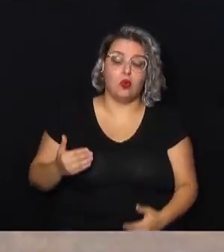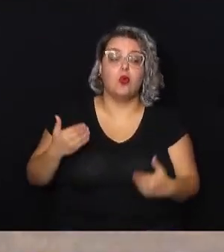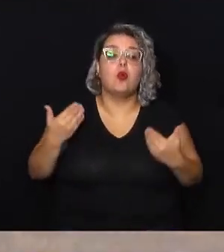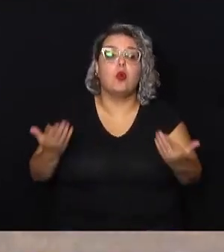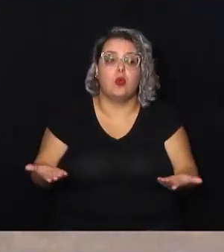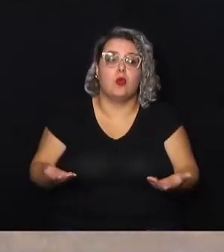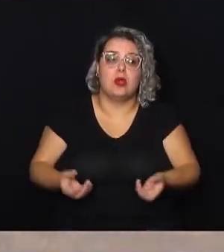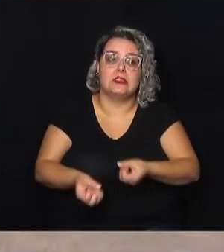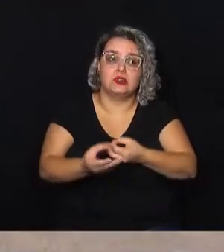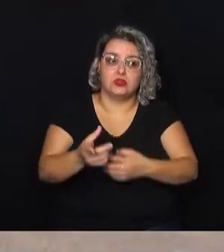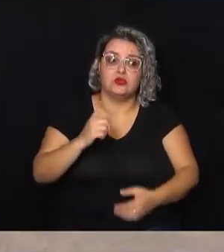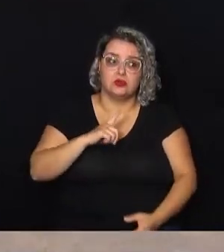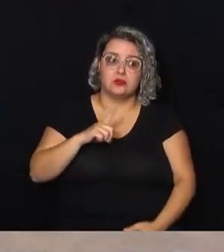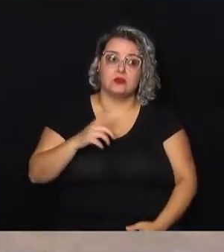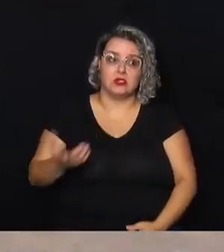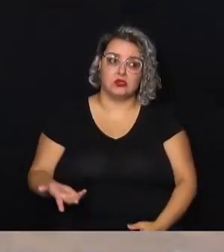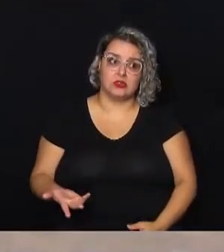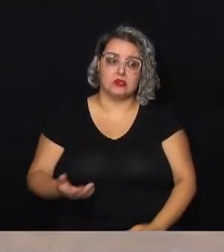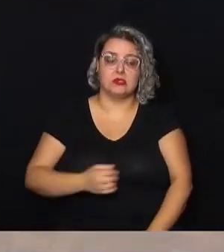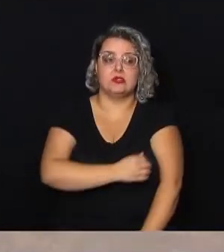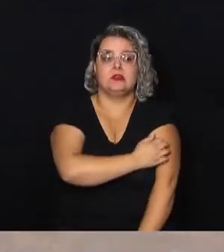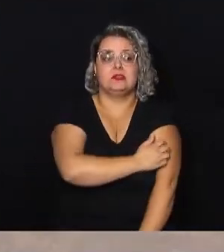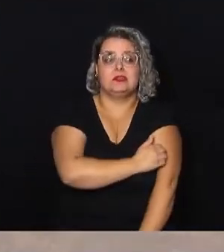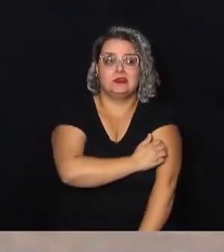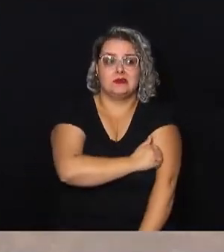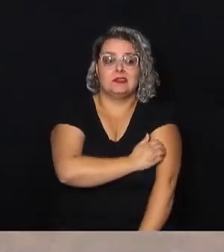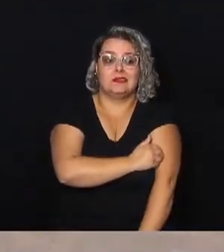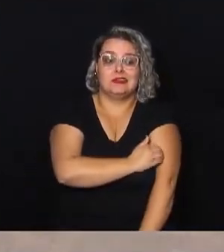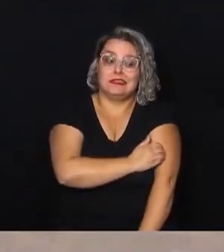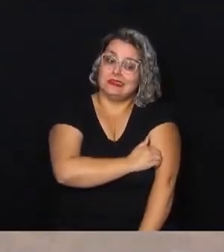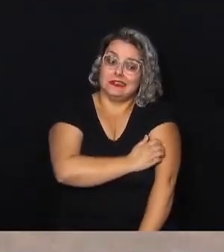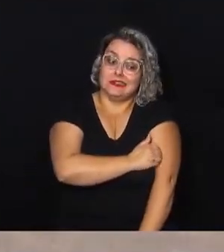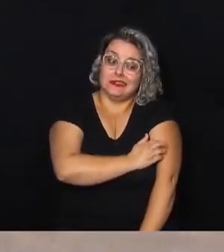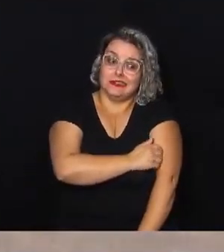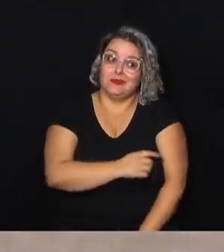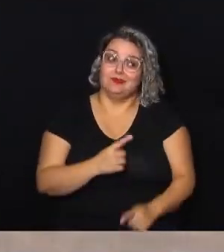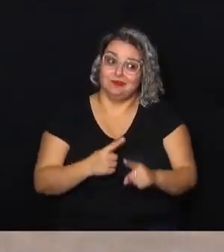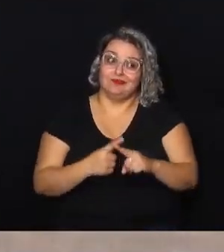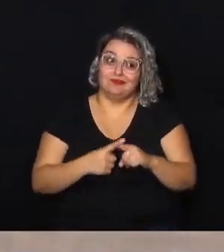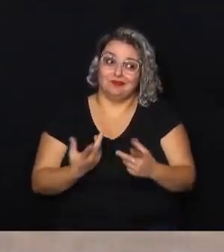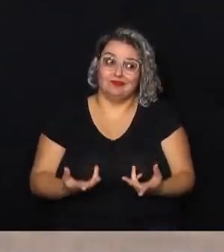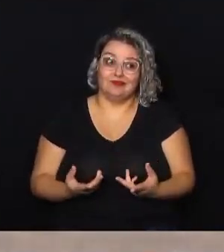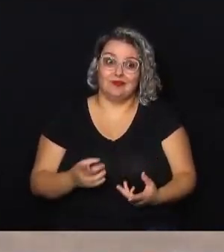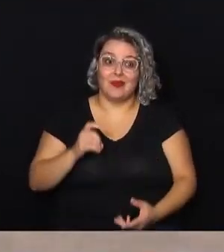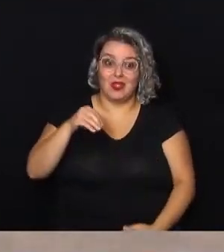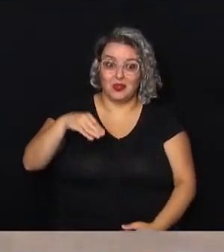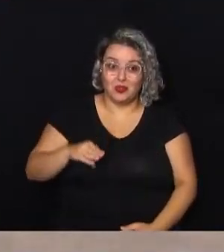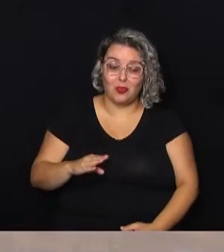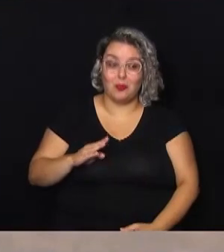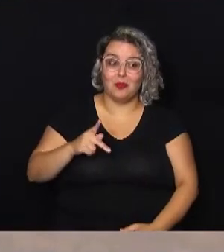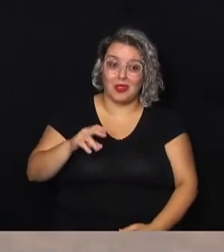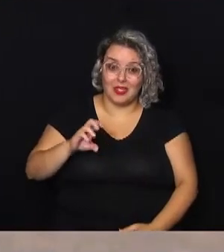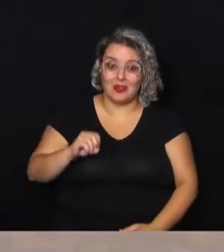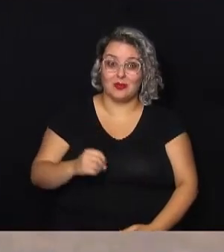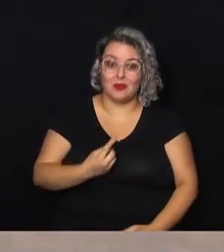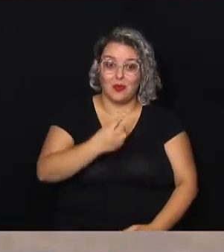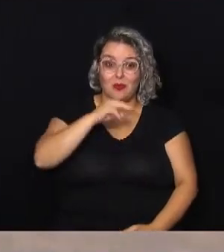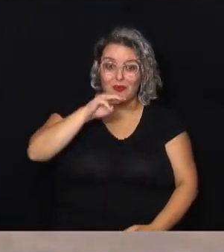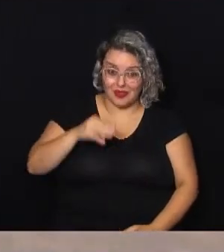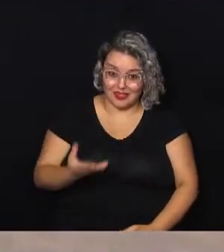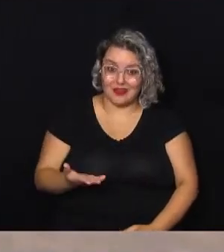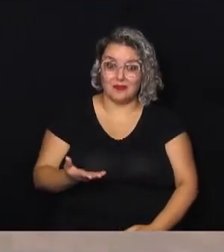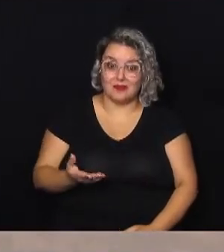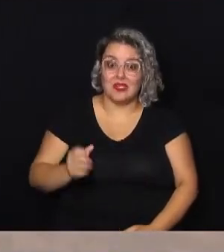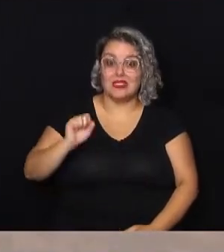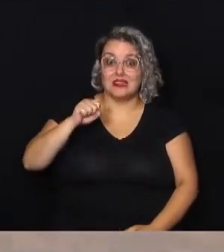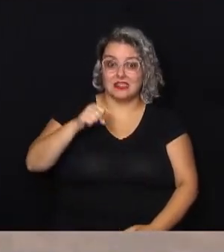informações que o senhor tem, não é? Porque a expectativa na rodovia Dom Pedro também é de quase 1 milhão de veículos, né? 906 Isso, mil veículos. A rodovia